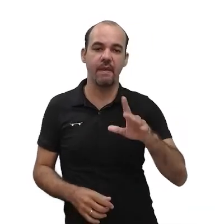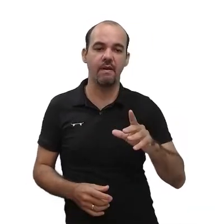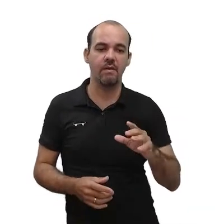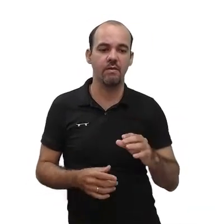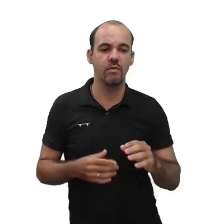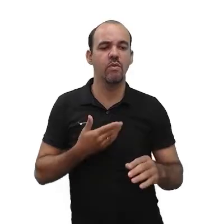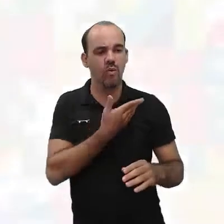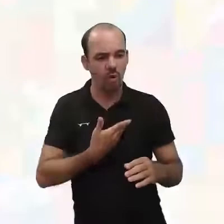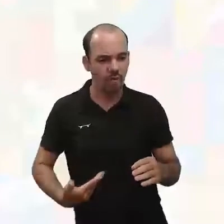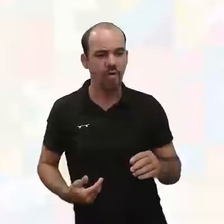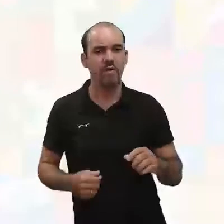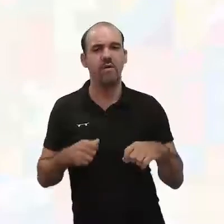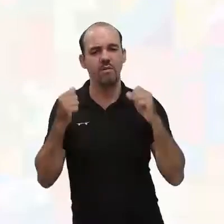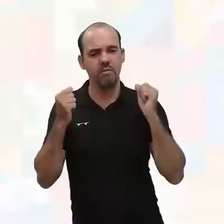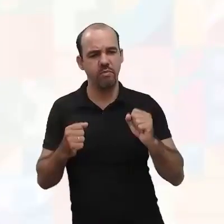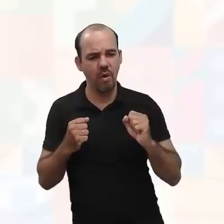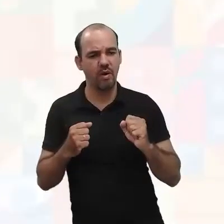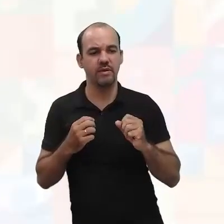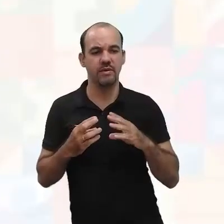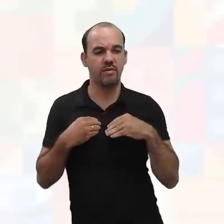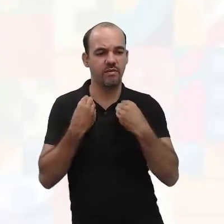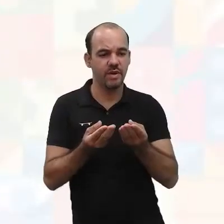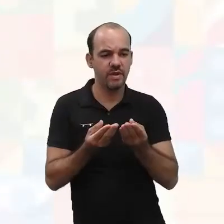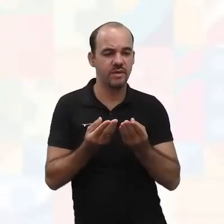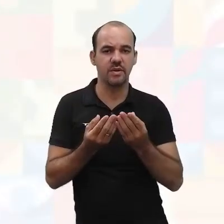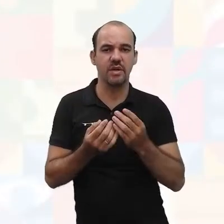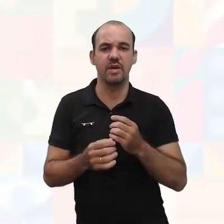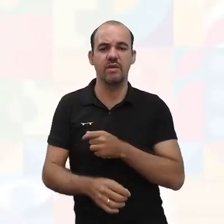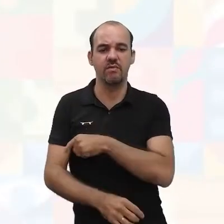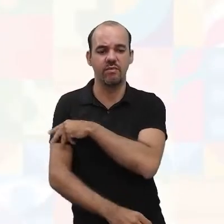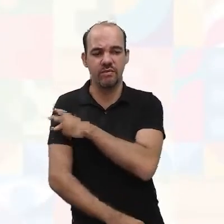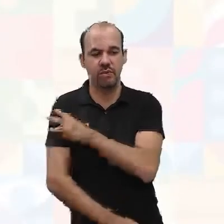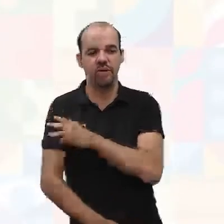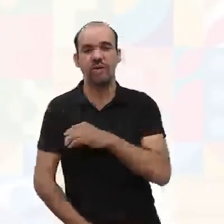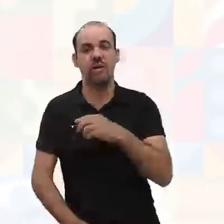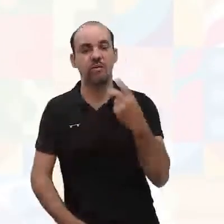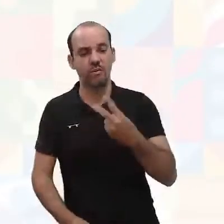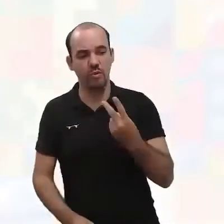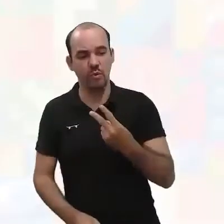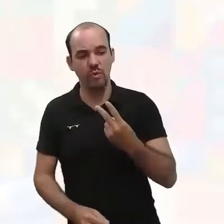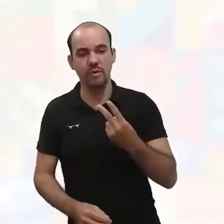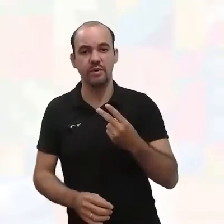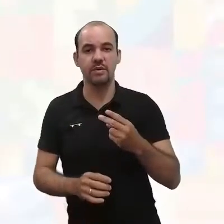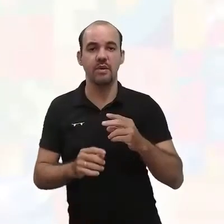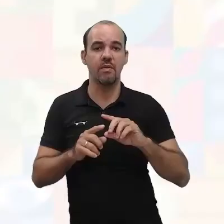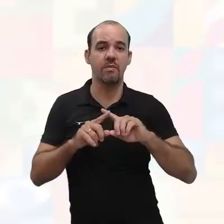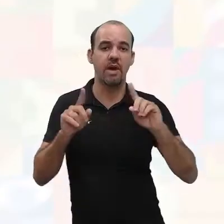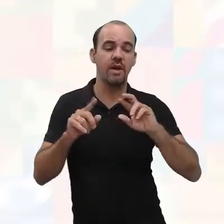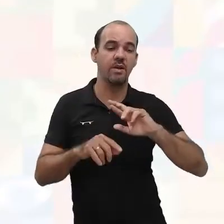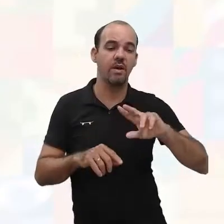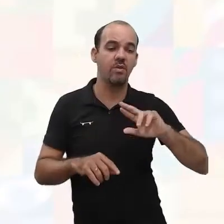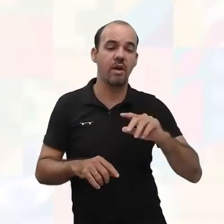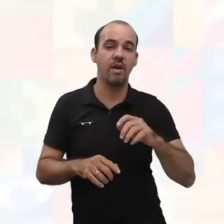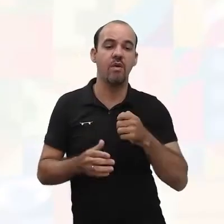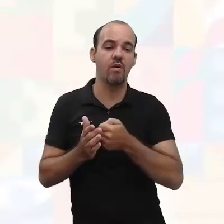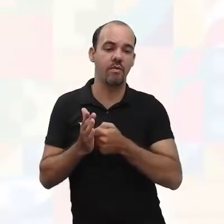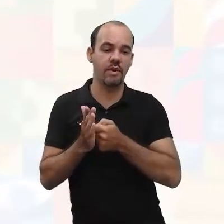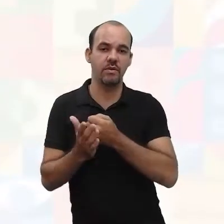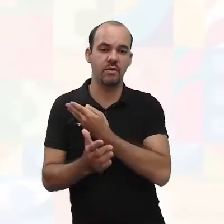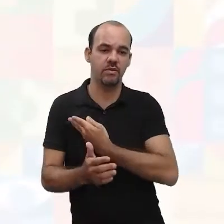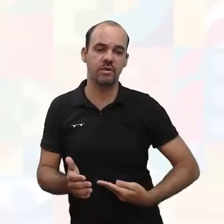possa oferecer Fundamental 2. Pode, que é aquela sexto ou oitavo ano, mas não é uma obrigatoriedade legal. Ele tem que